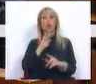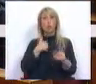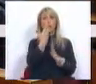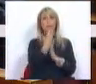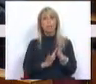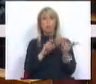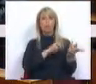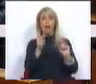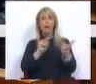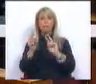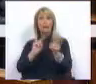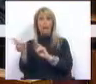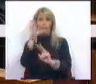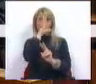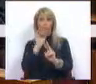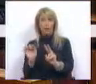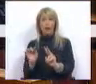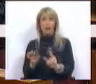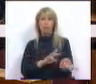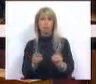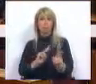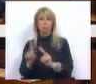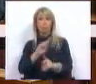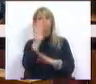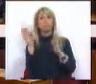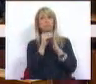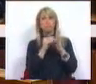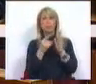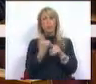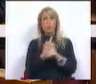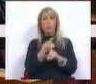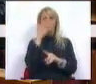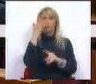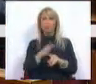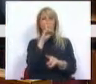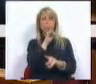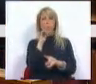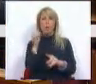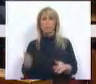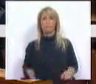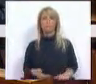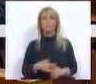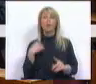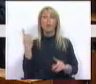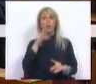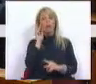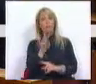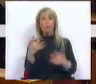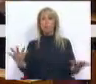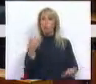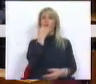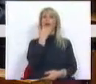alterados por este Governo, incorporam uma série de injustiças. Nós vemos agora com agrado,